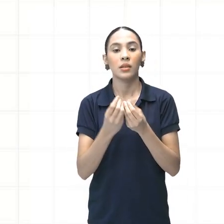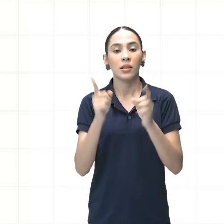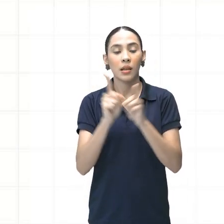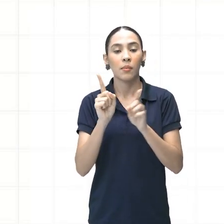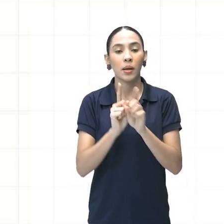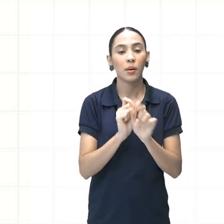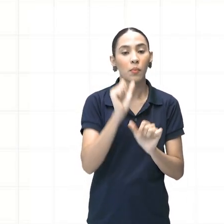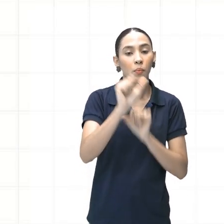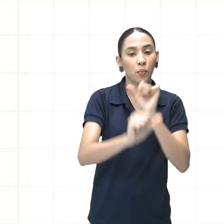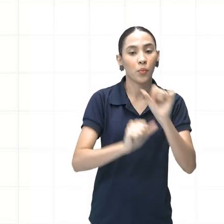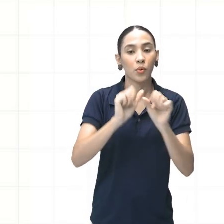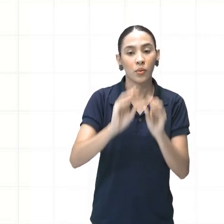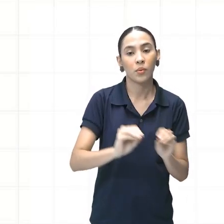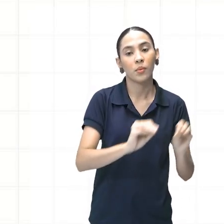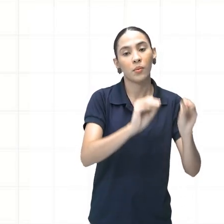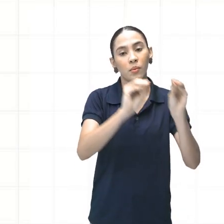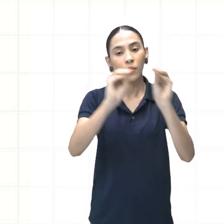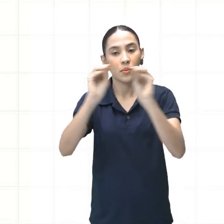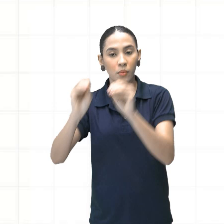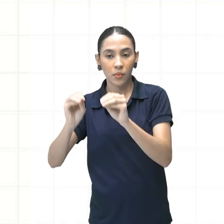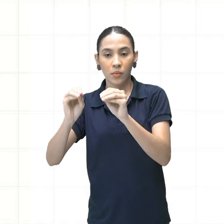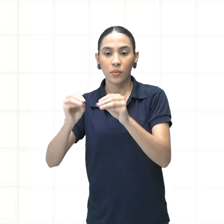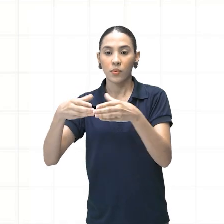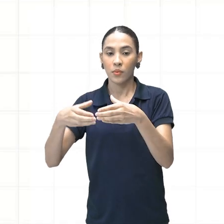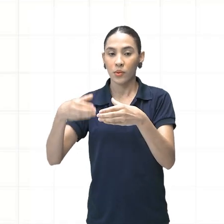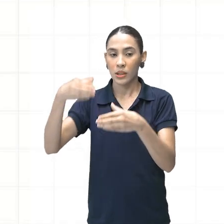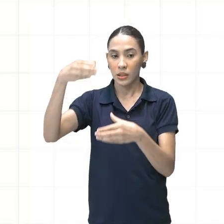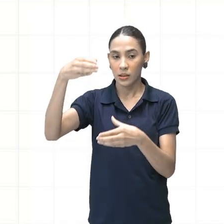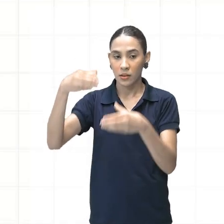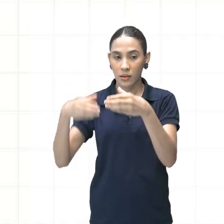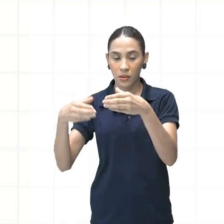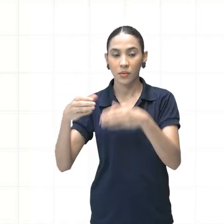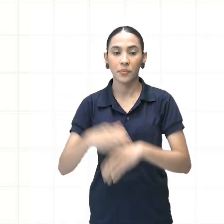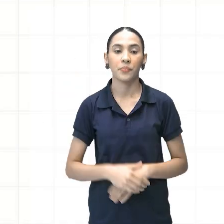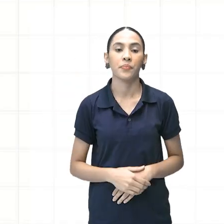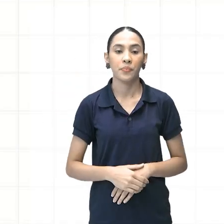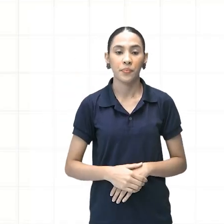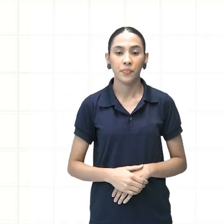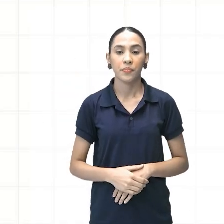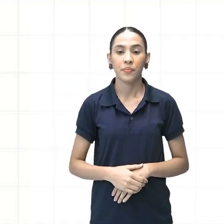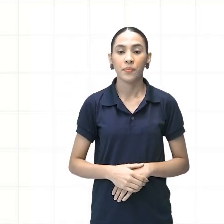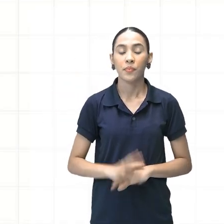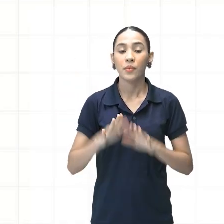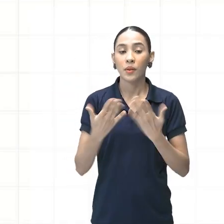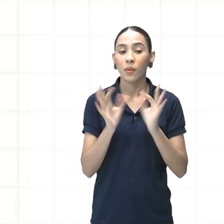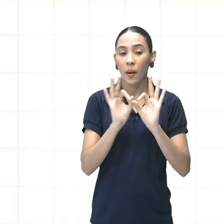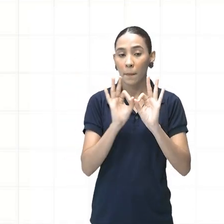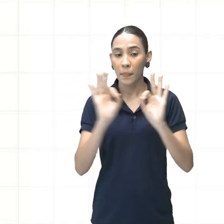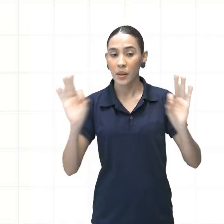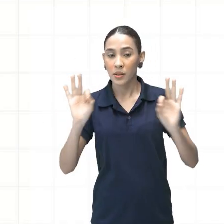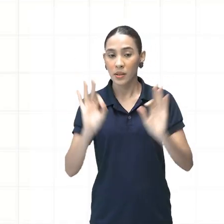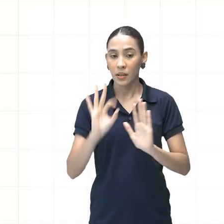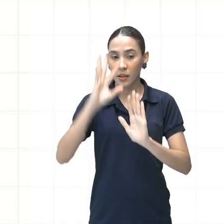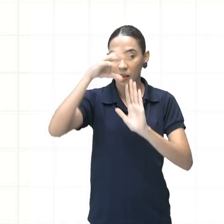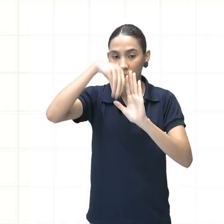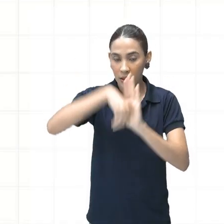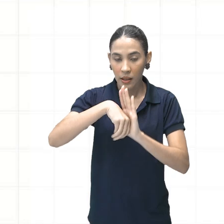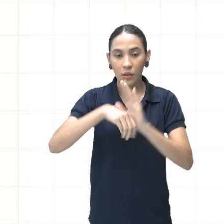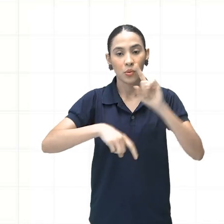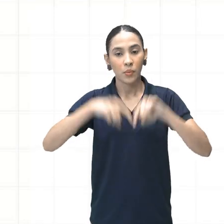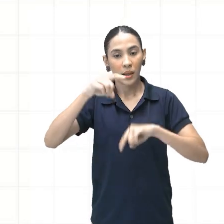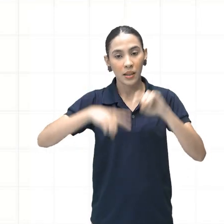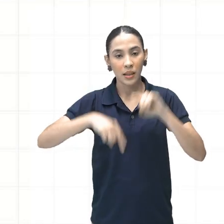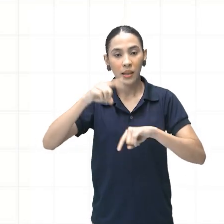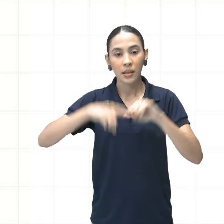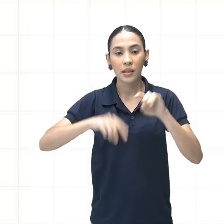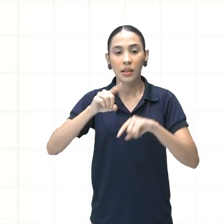completamente transferida para um recipiente num formato cilíndrico. As medidas internas desses dois